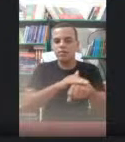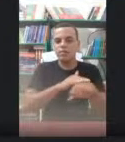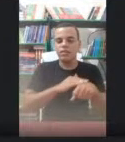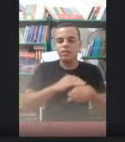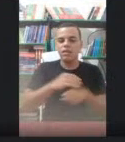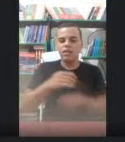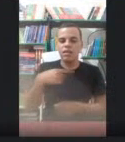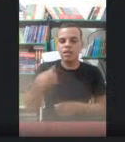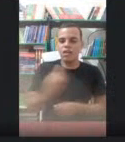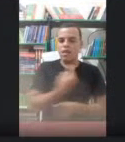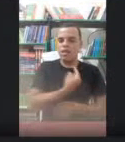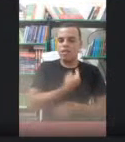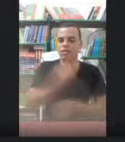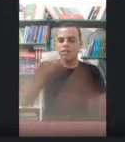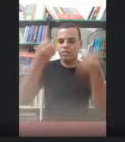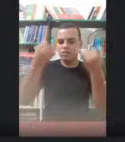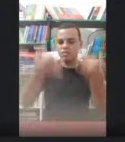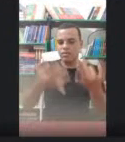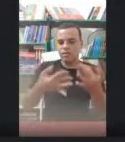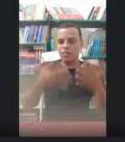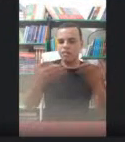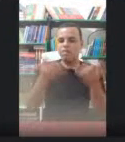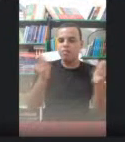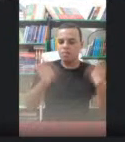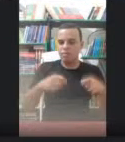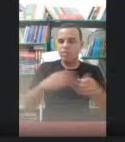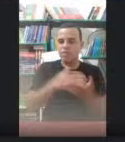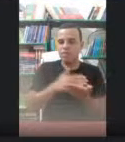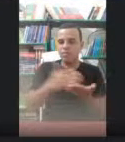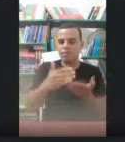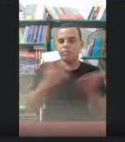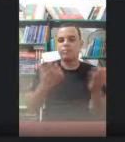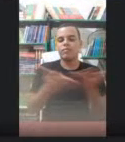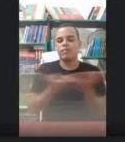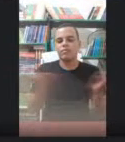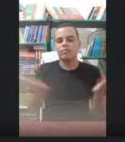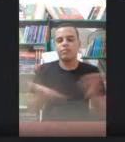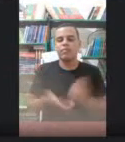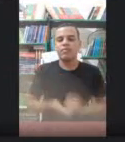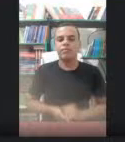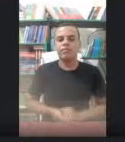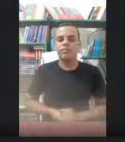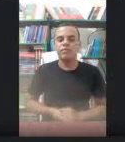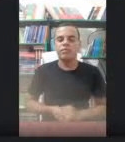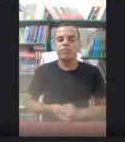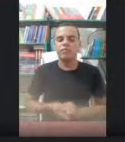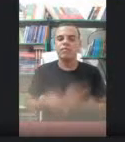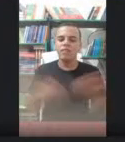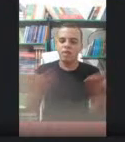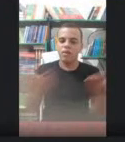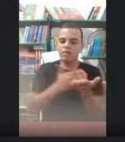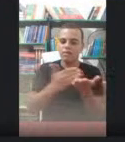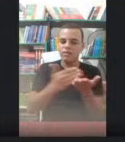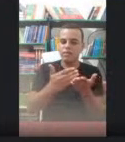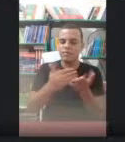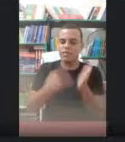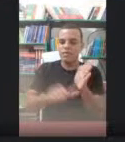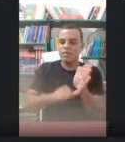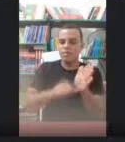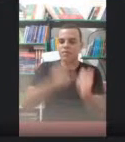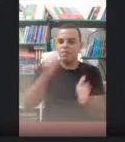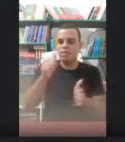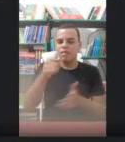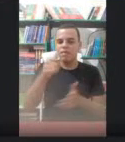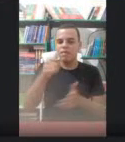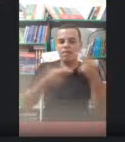é o que enriquece esse espaço. Vamos lá, Kécio. Vamos lá. Primeiramente, falar que